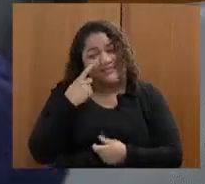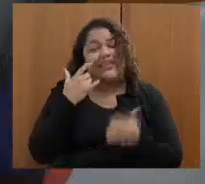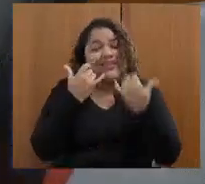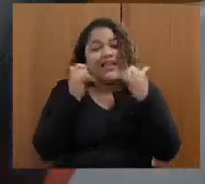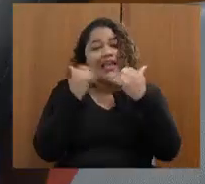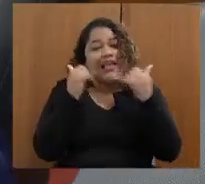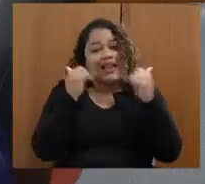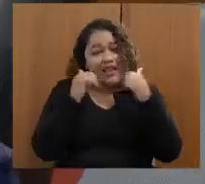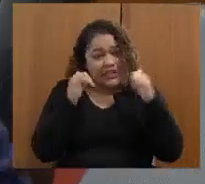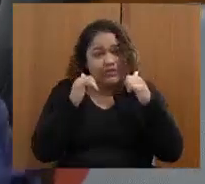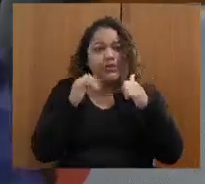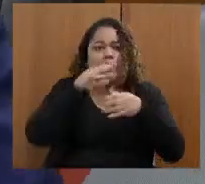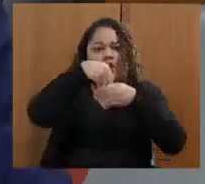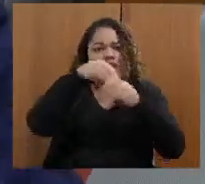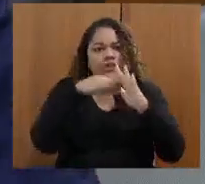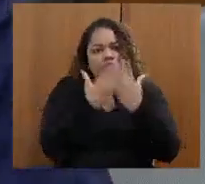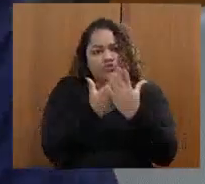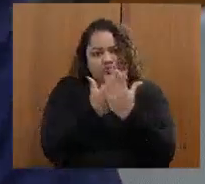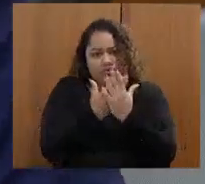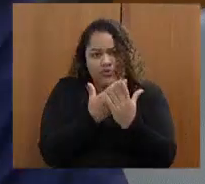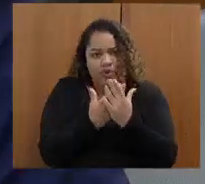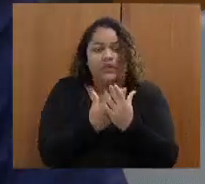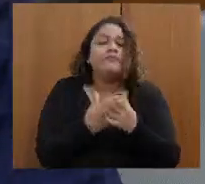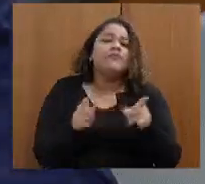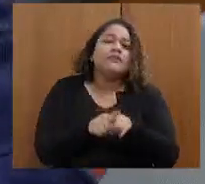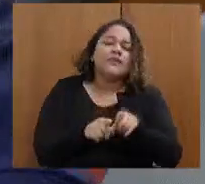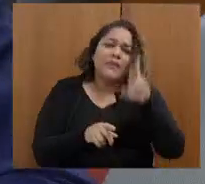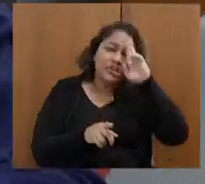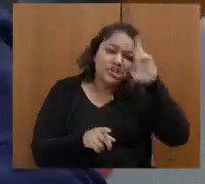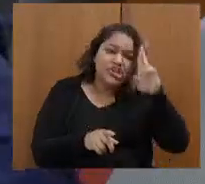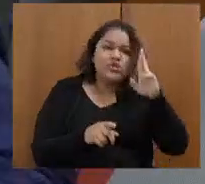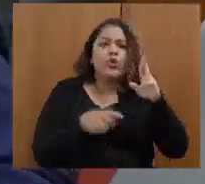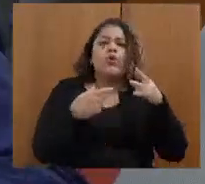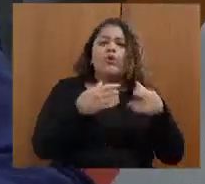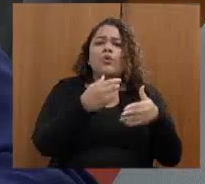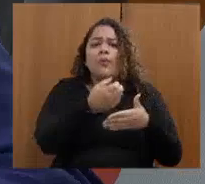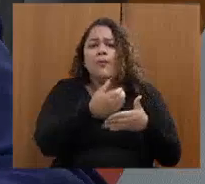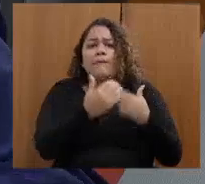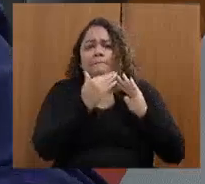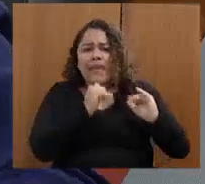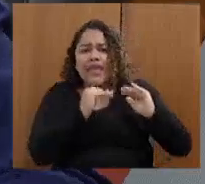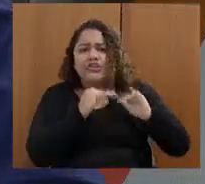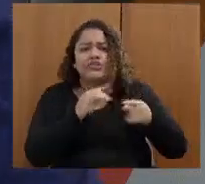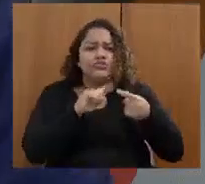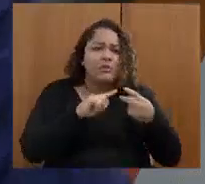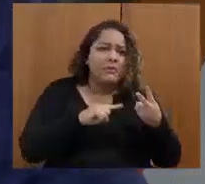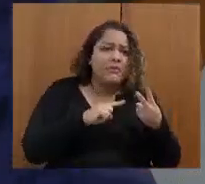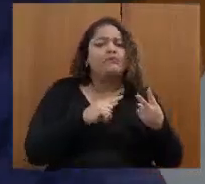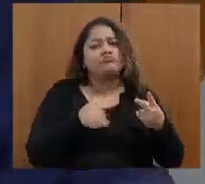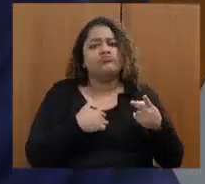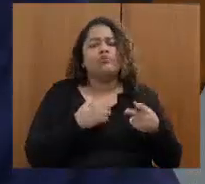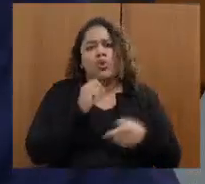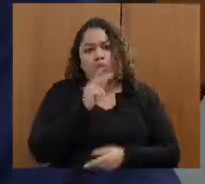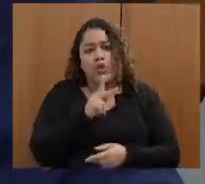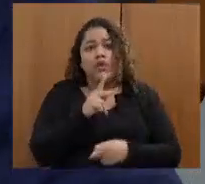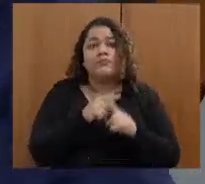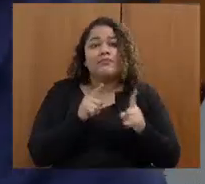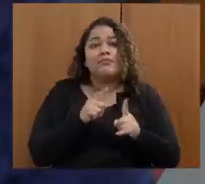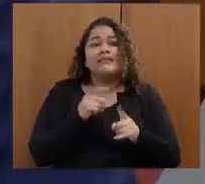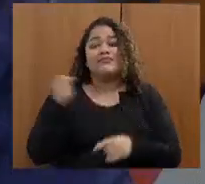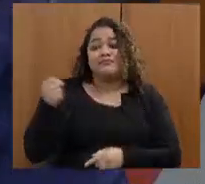Estamos atendendo um ou outro ali De acordo com a demanda que o diretor solicita mas hoje colocar ar condicionado dentro das escolas é complicado